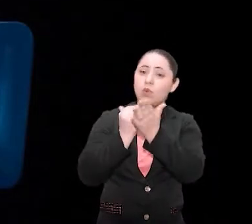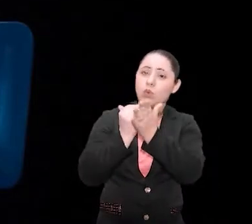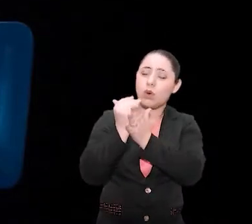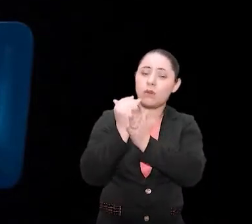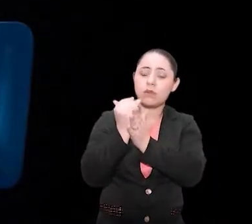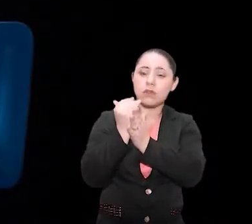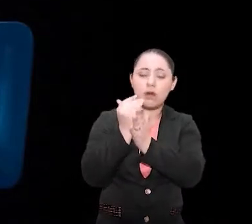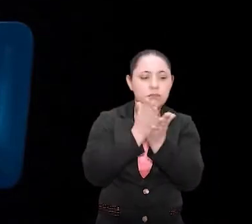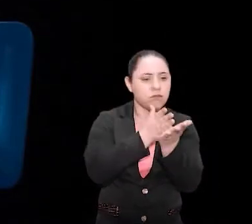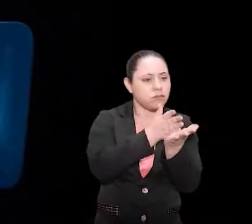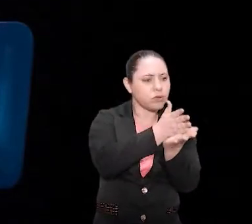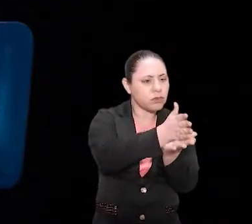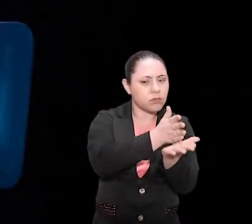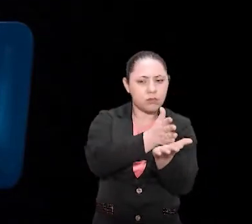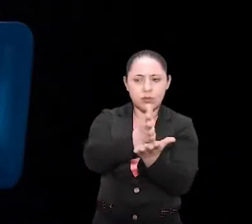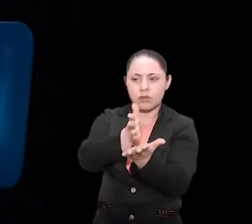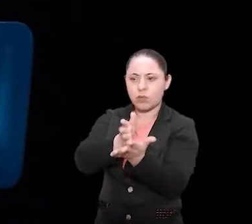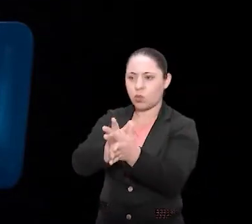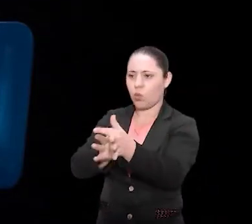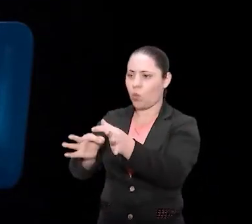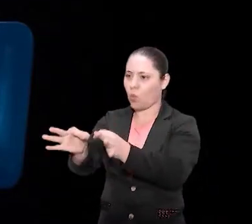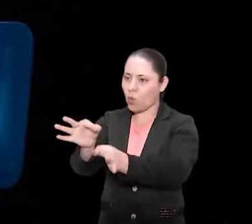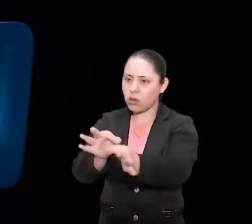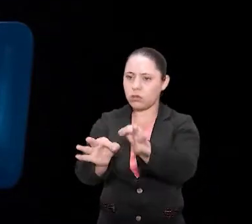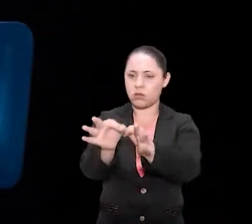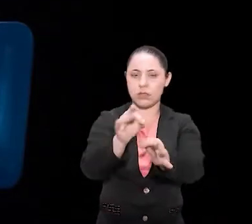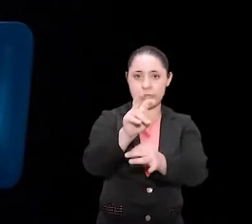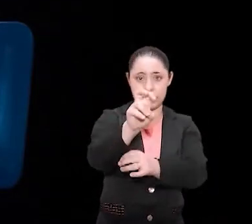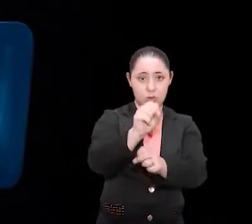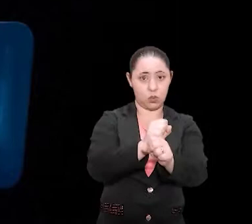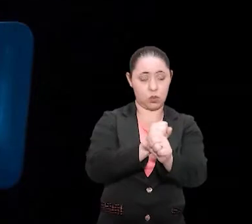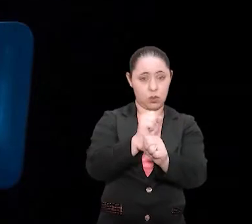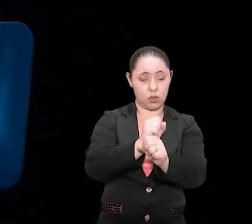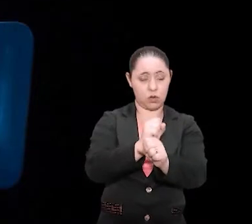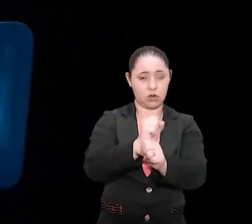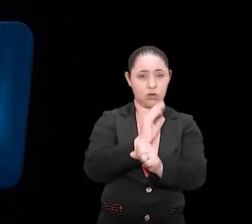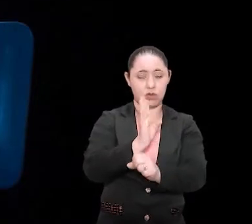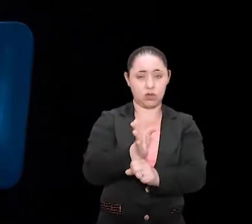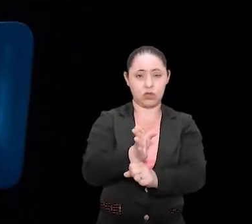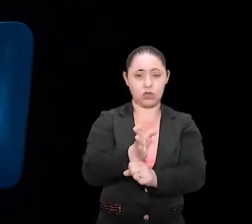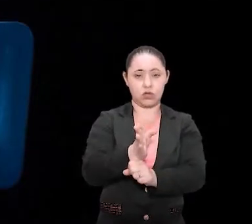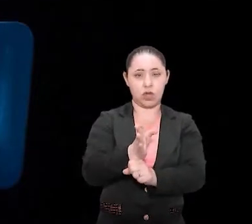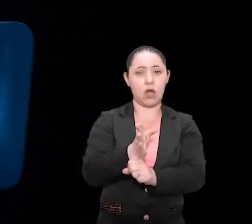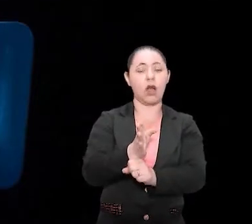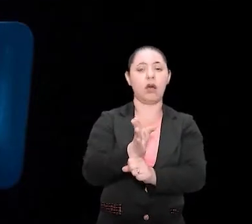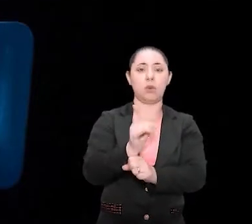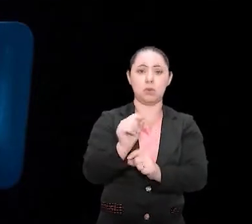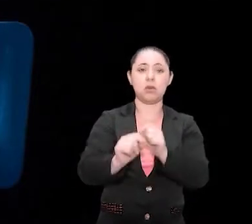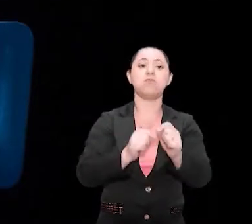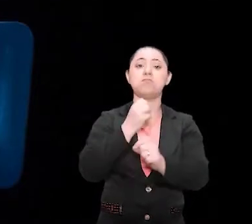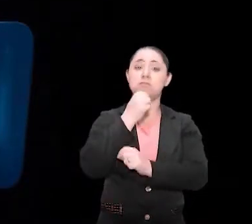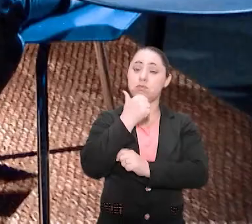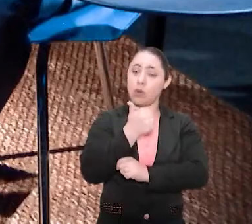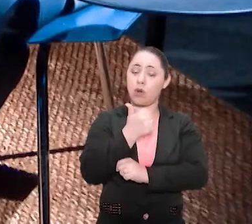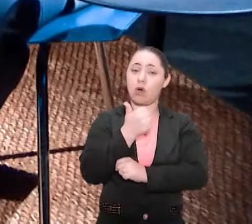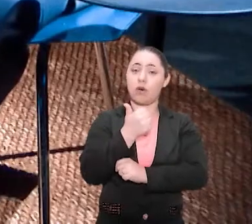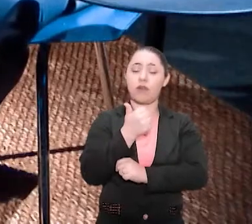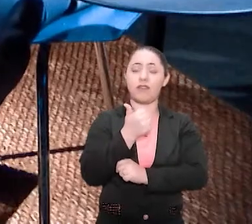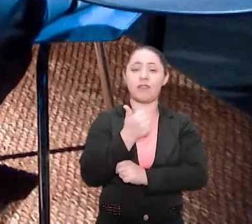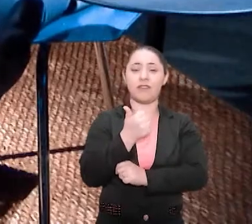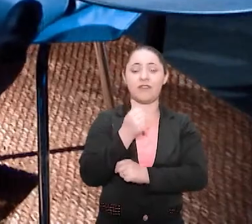apontar caminhos para a cidade. Hoje, depois de 5 anos, que é uma longevidade até boa dentro desse cargo, né?